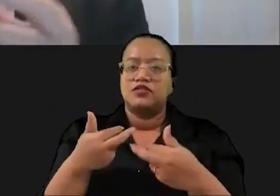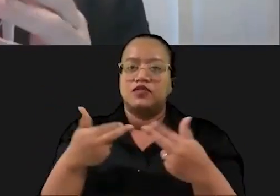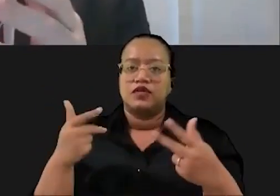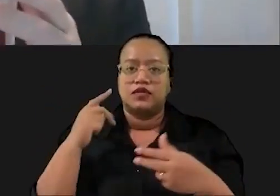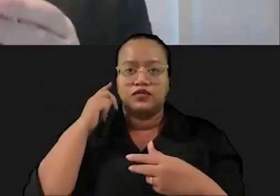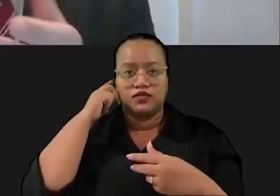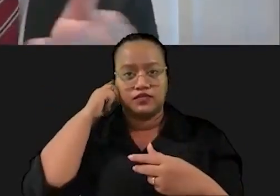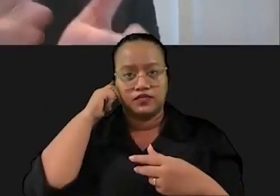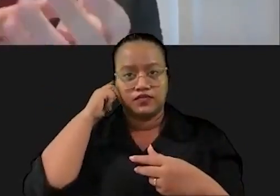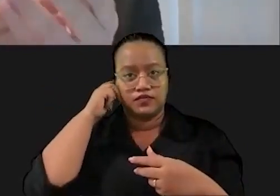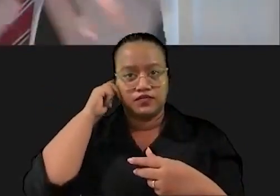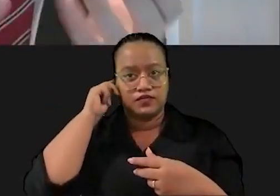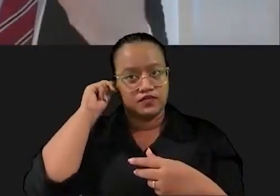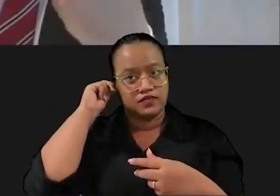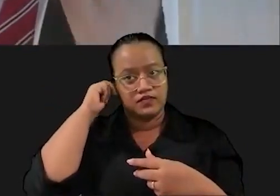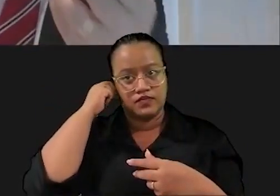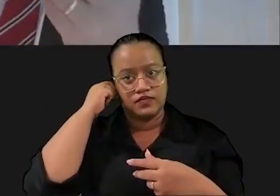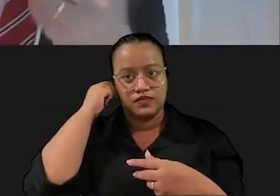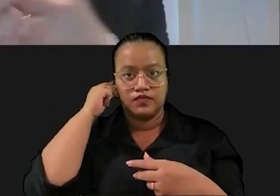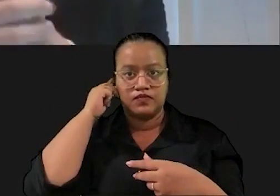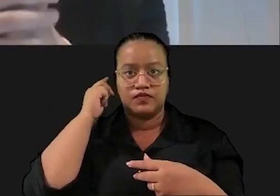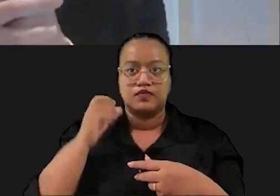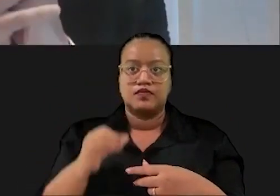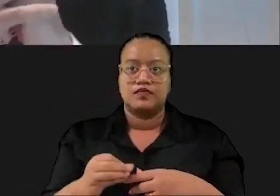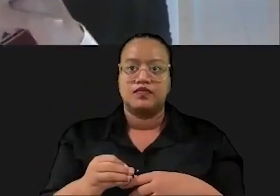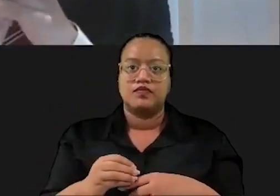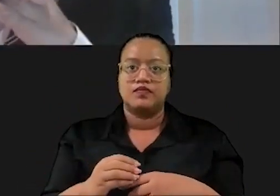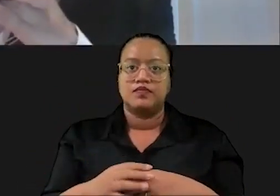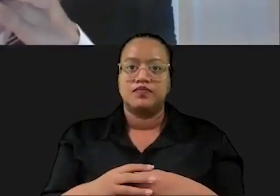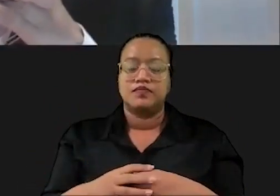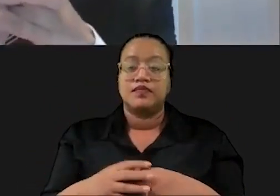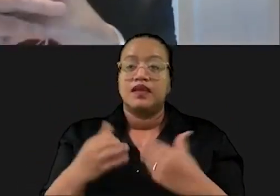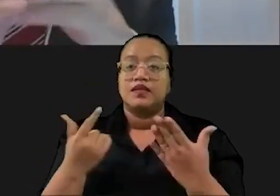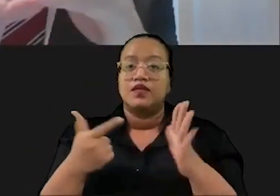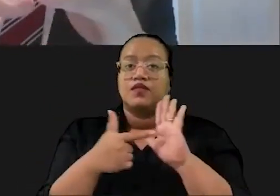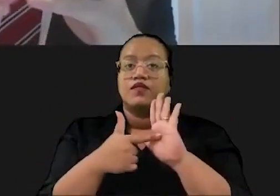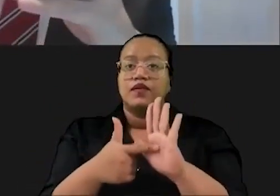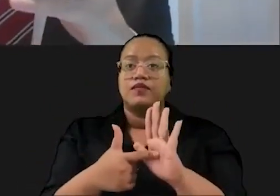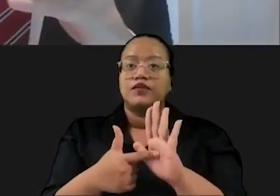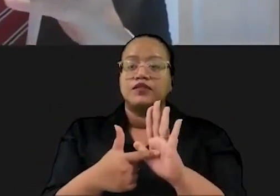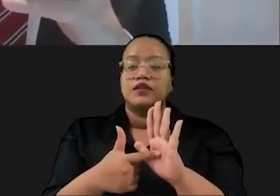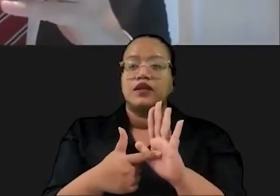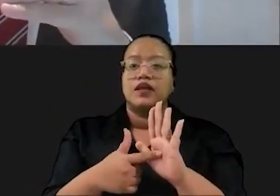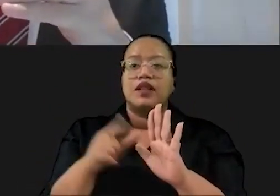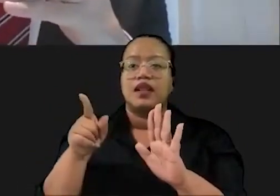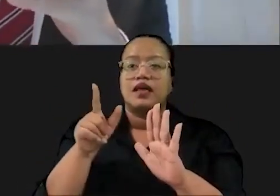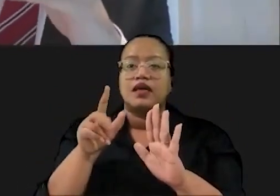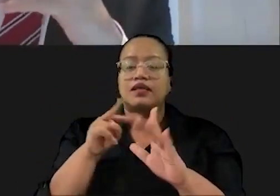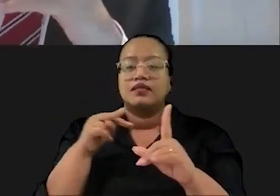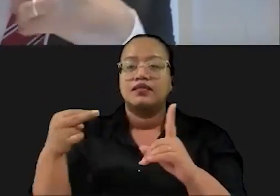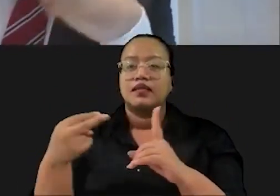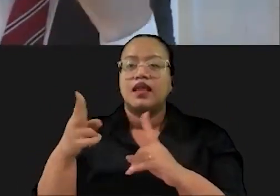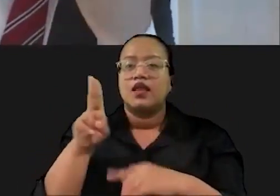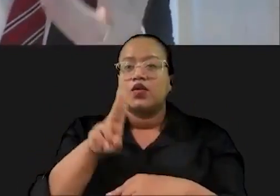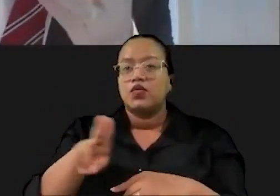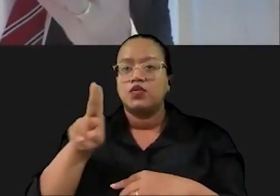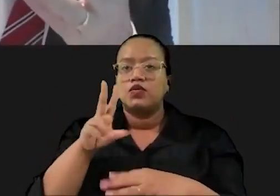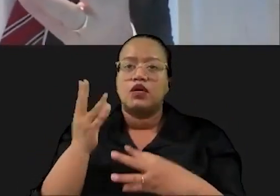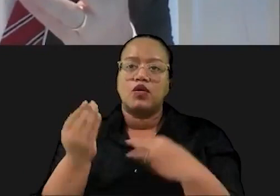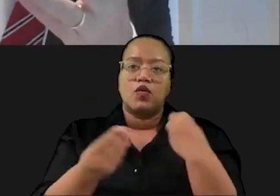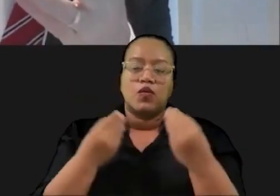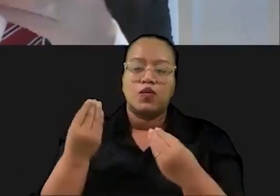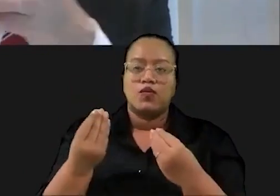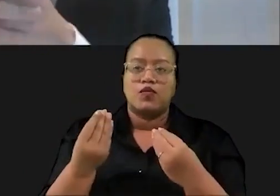a demonstração do usuário, a visão do usuário do fluxo da benefício por incapacidade, e também a visão daquele que trabalha